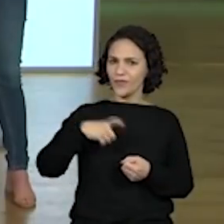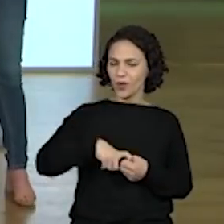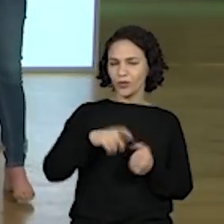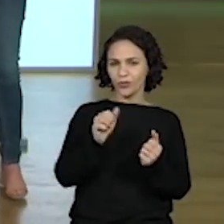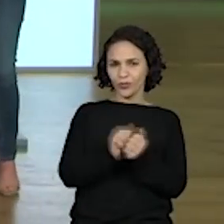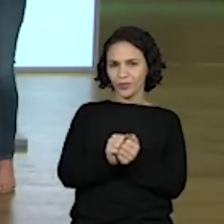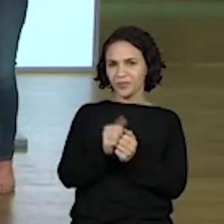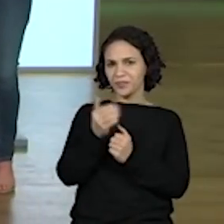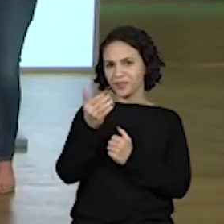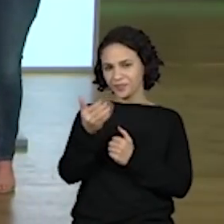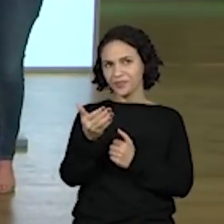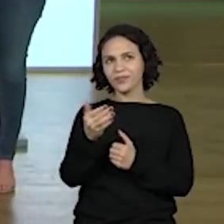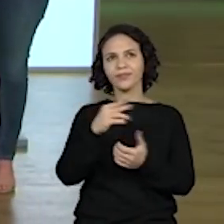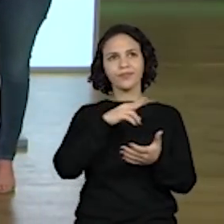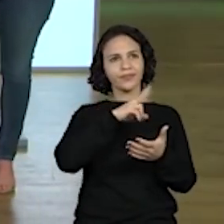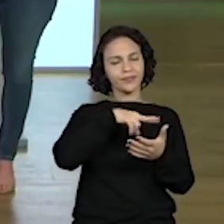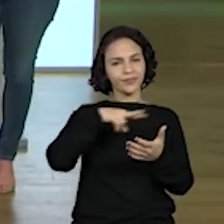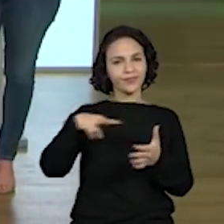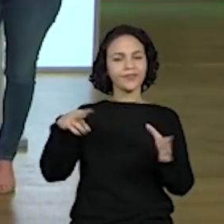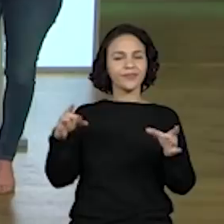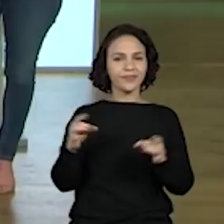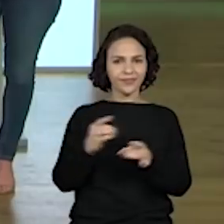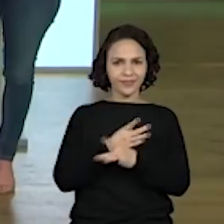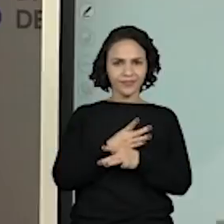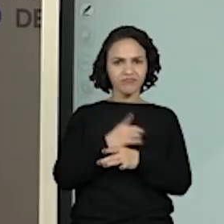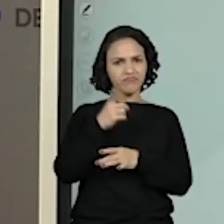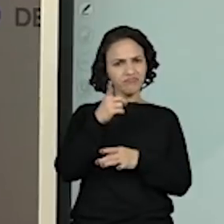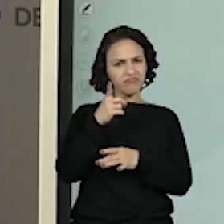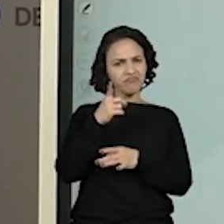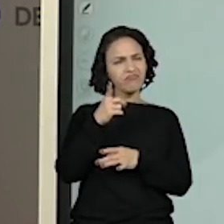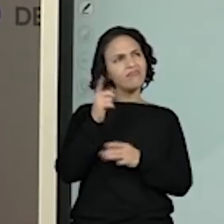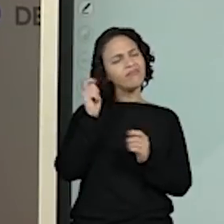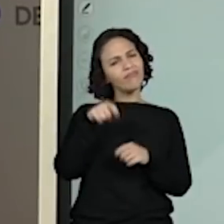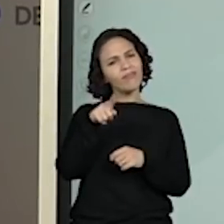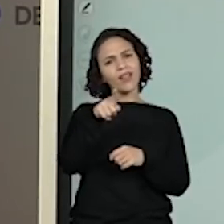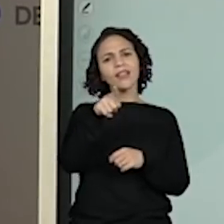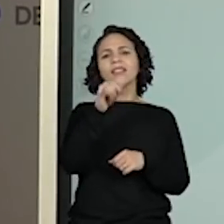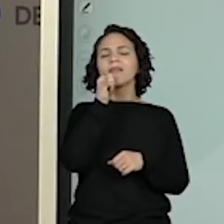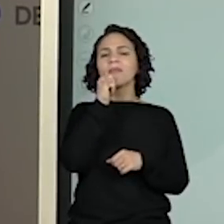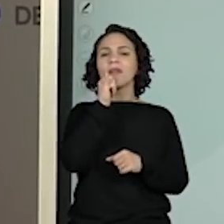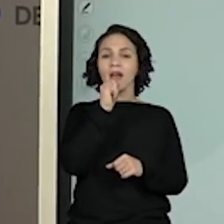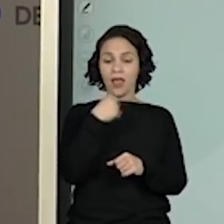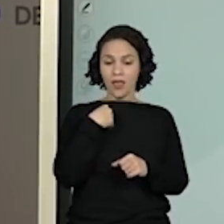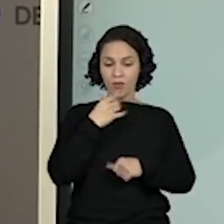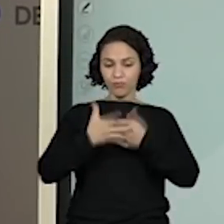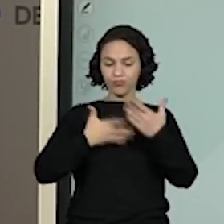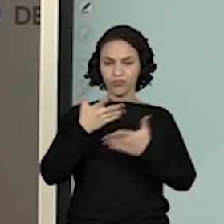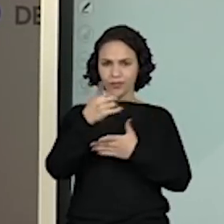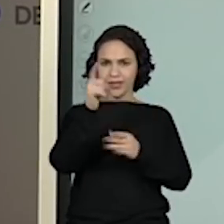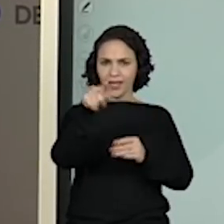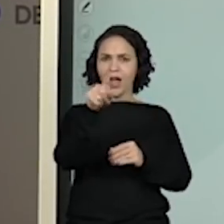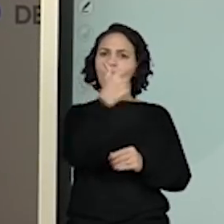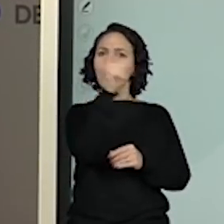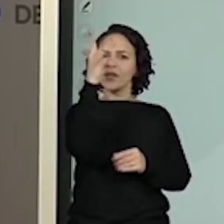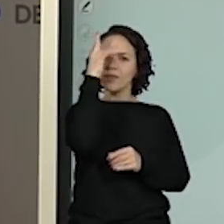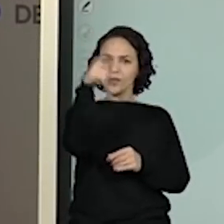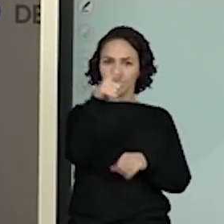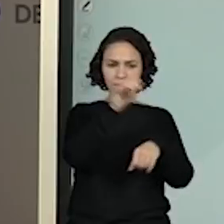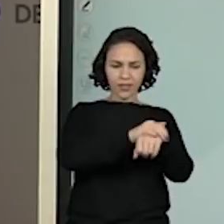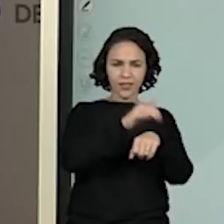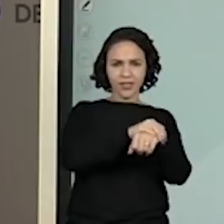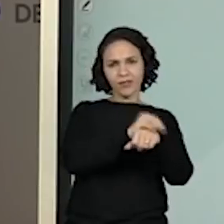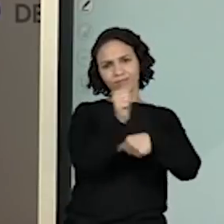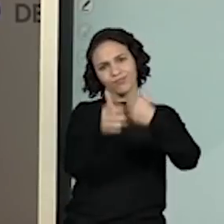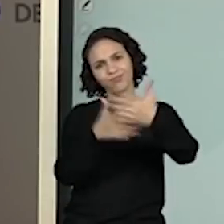vocês. A gente acabou de ler a história. E você seria capaz de recontar essa história para uma outra pessoa? Ou até mesmo para fazer